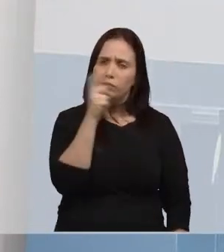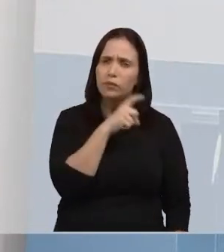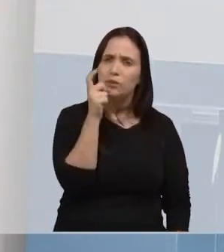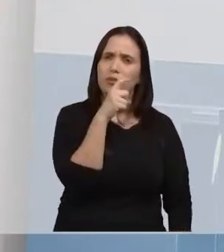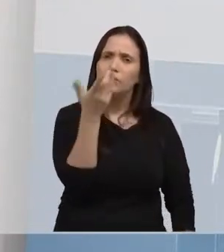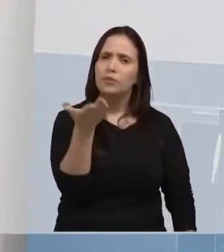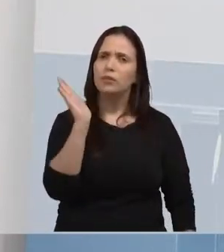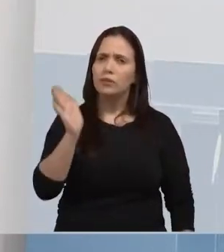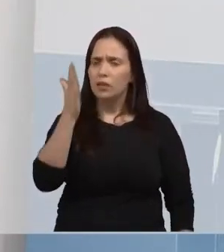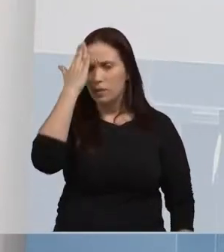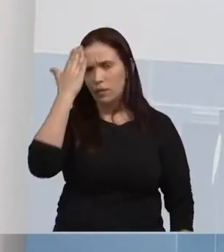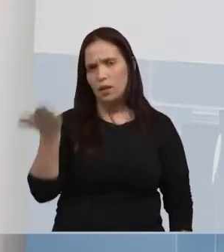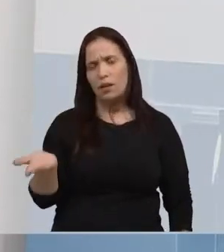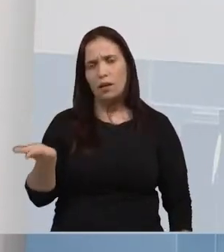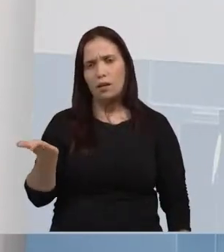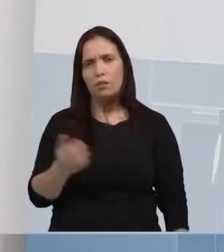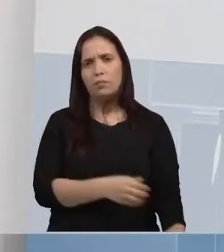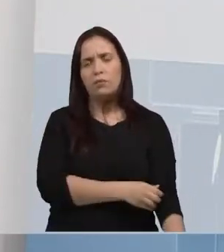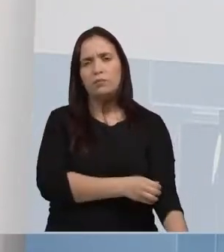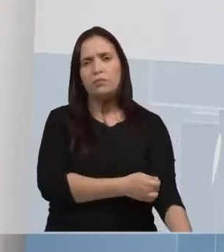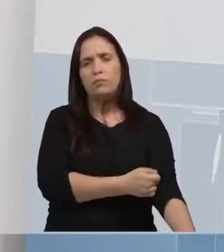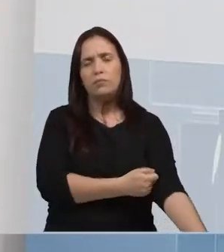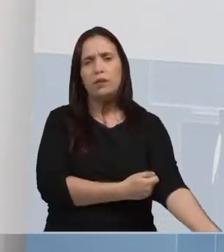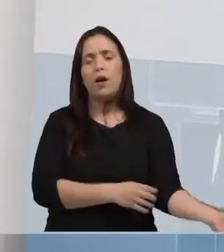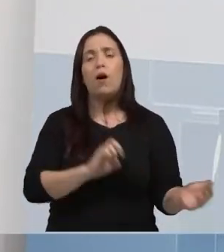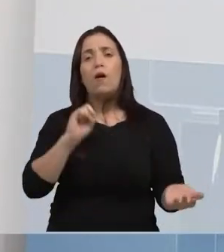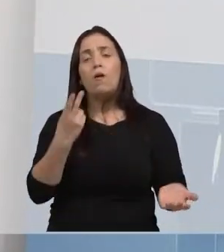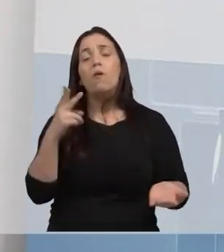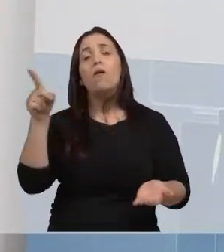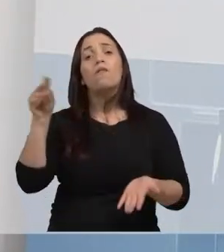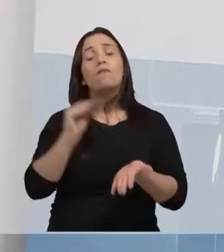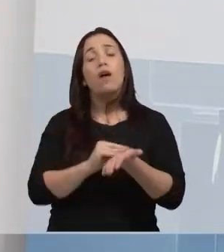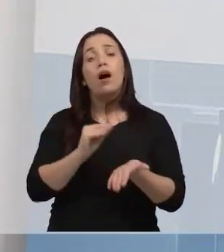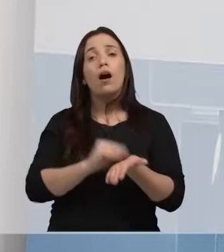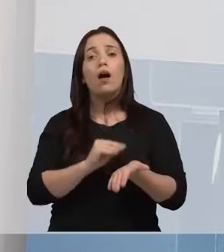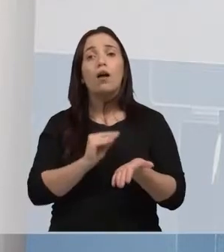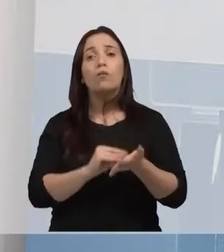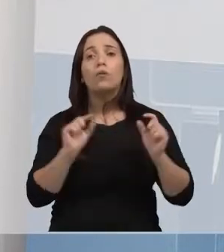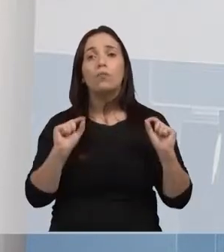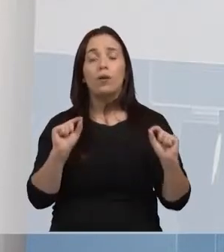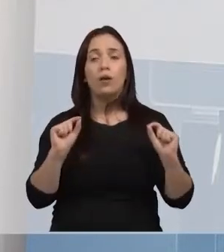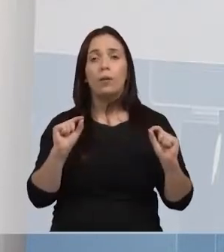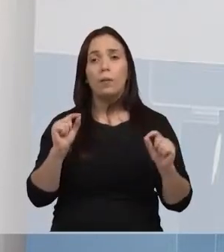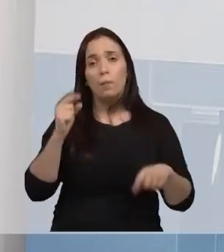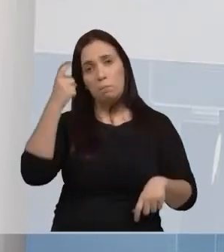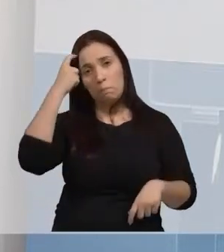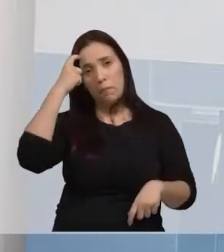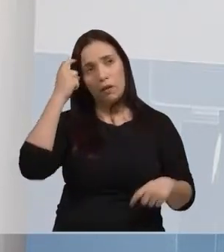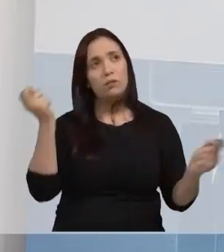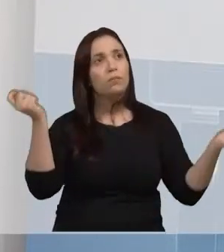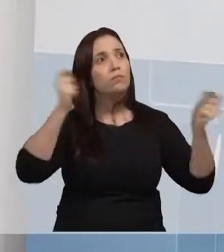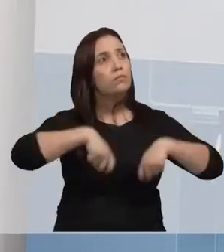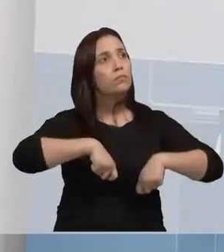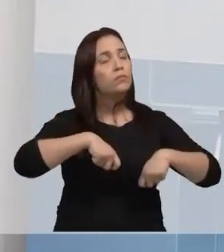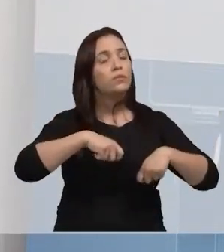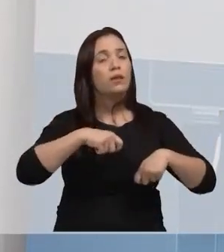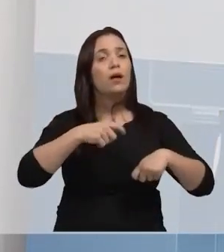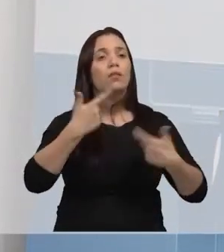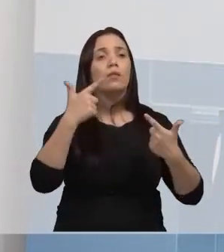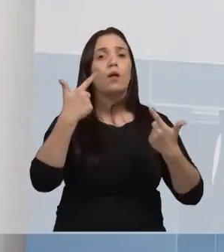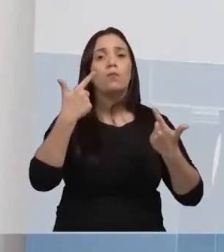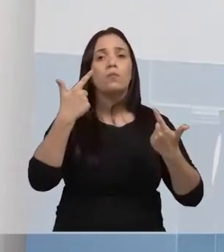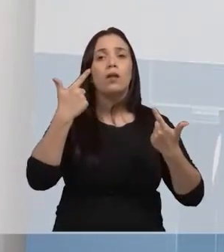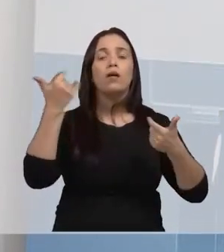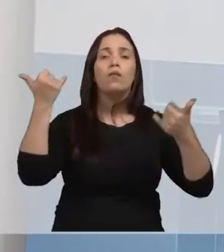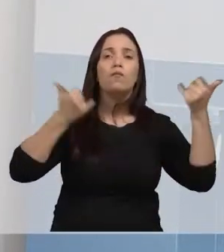país, Luiz, quem mais morre nesse país são menores. Então, o Estatuto da Criança e do Adolescente precisa ser mudado. O